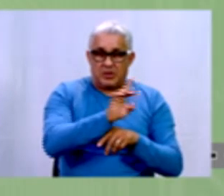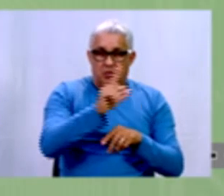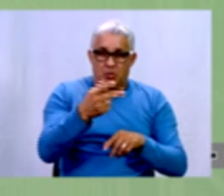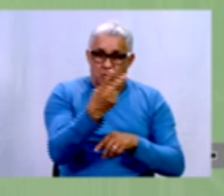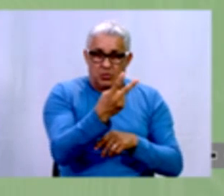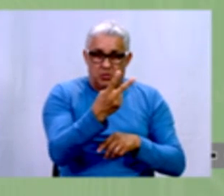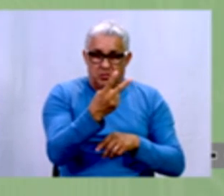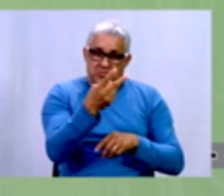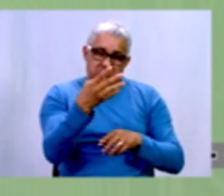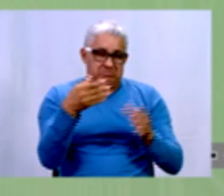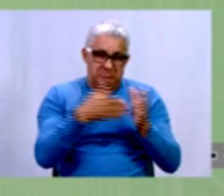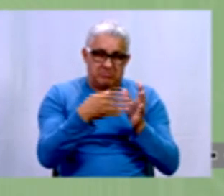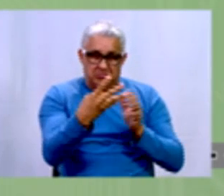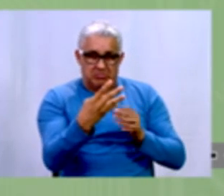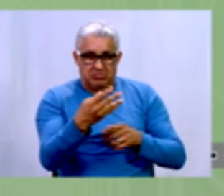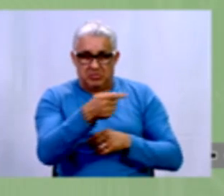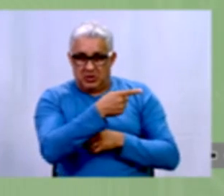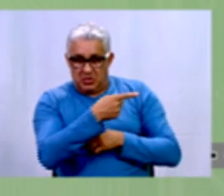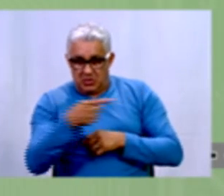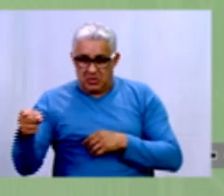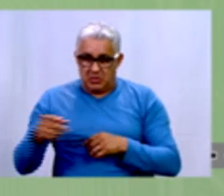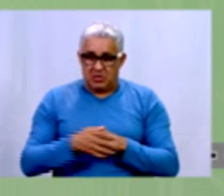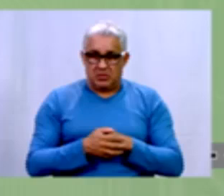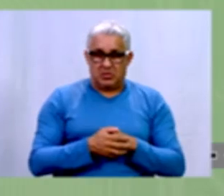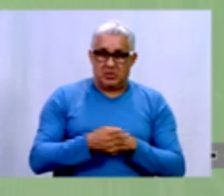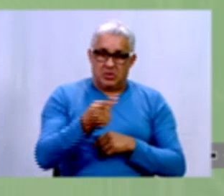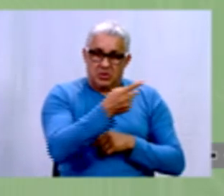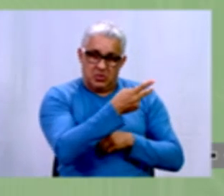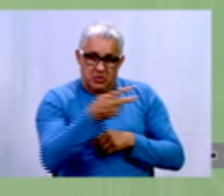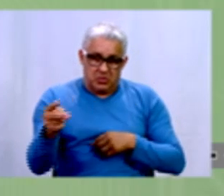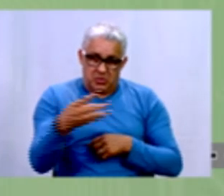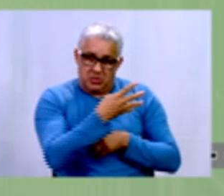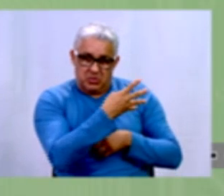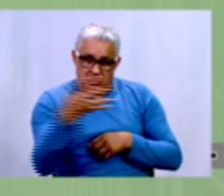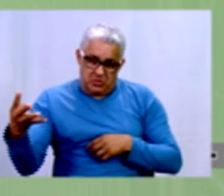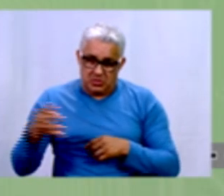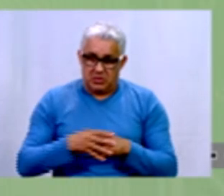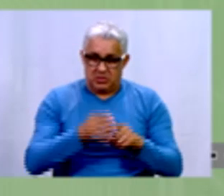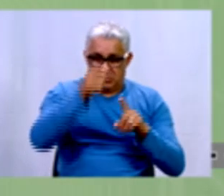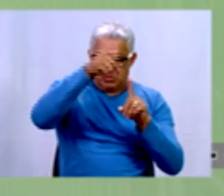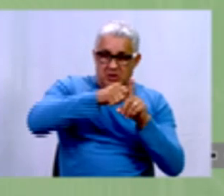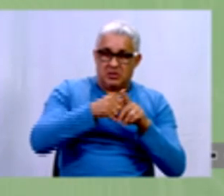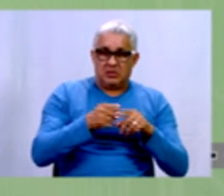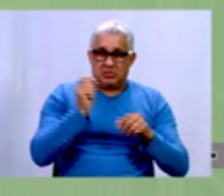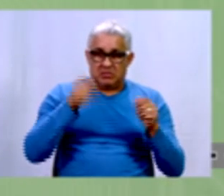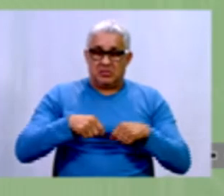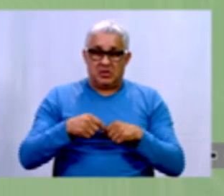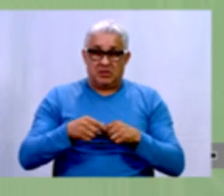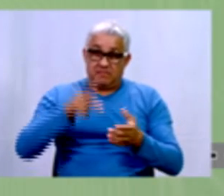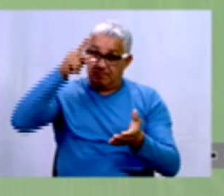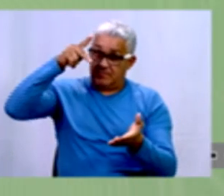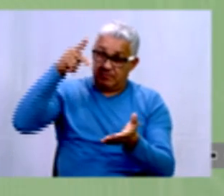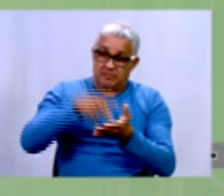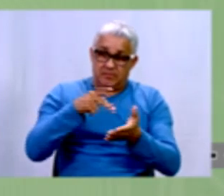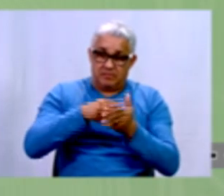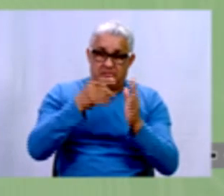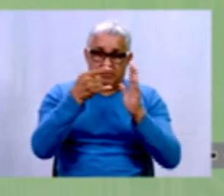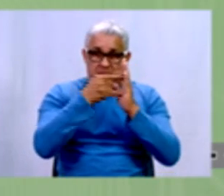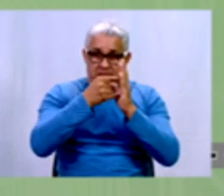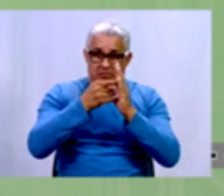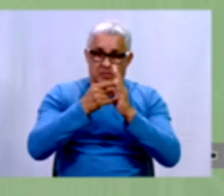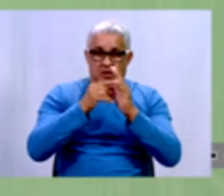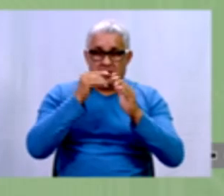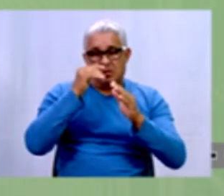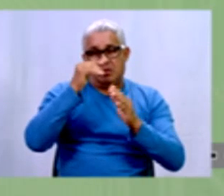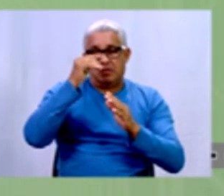4 semanas, todos podem ver o real software em produção, decidindo se o